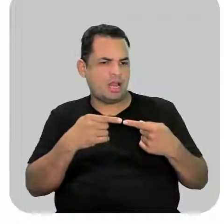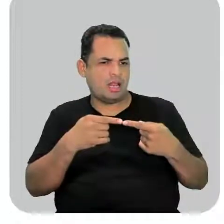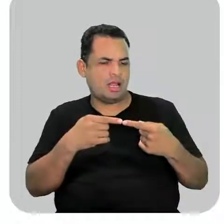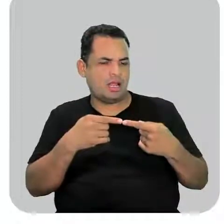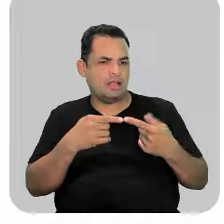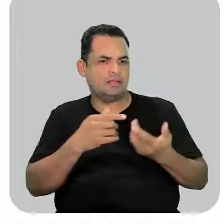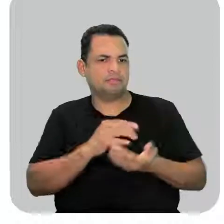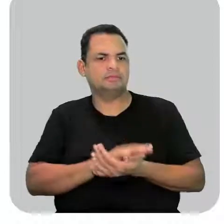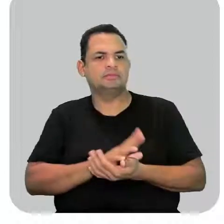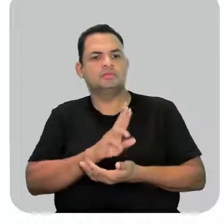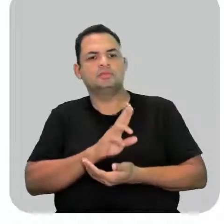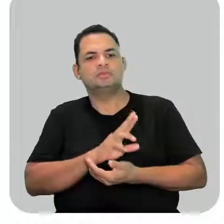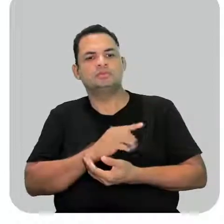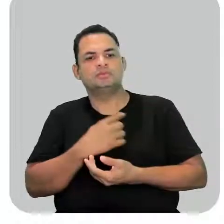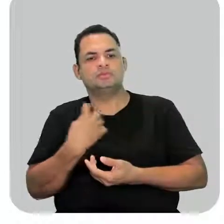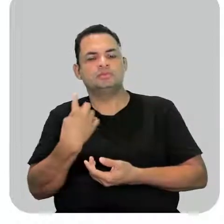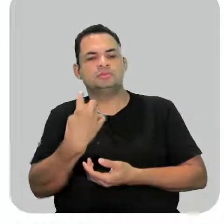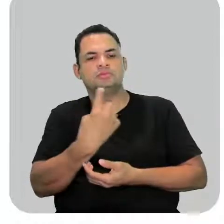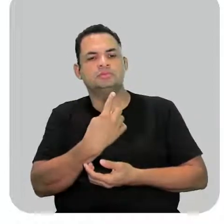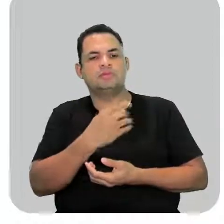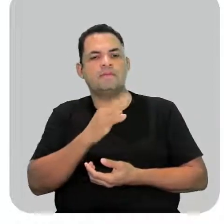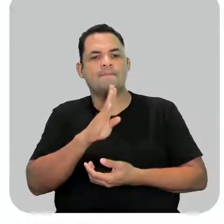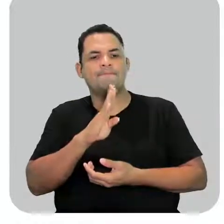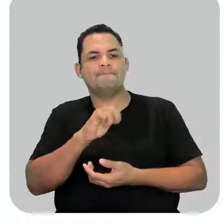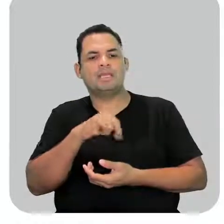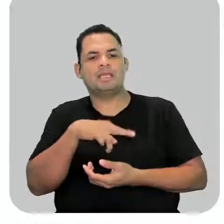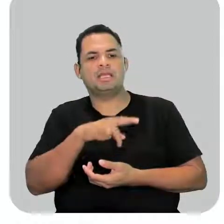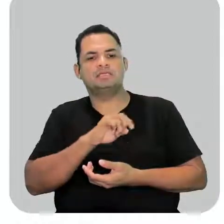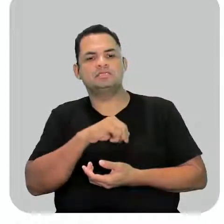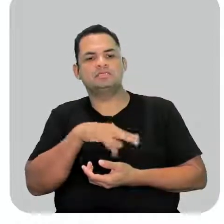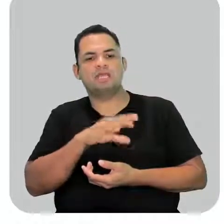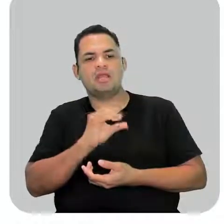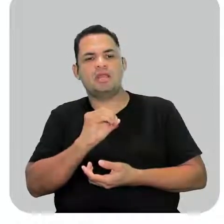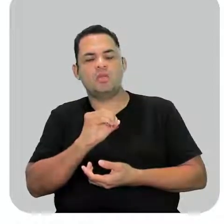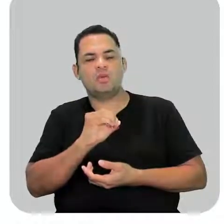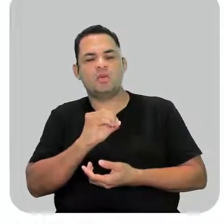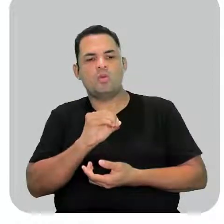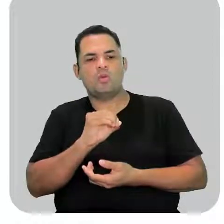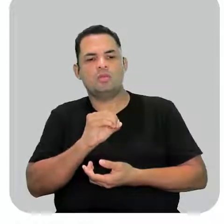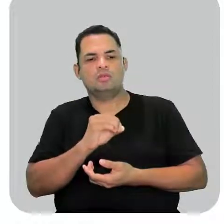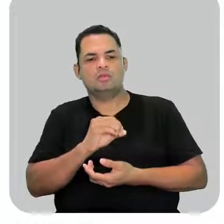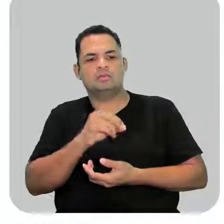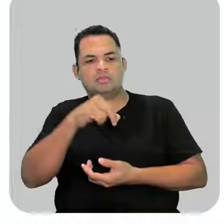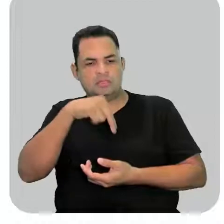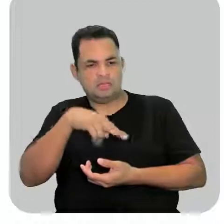diretamente ao nosso benzeno. Então, como é que vai ficar o nome?